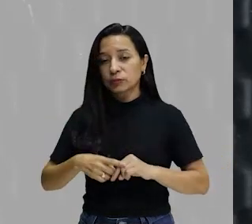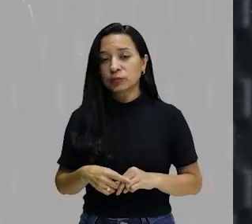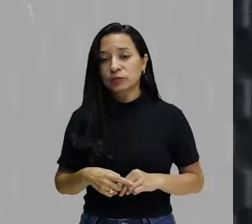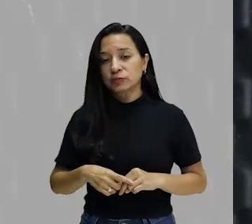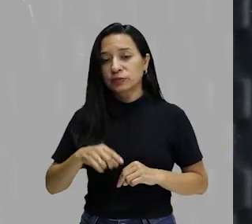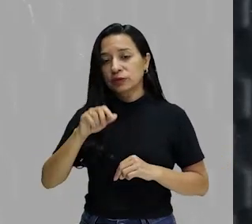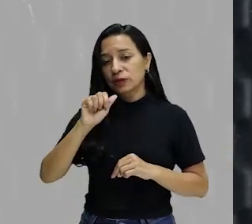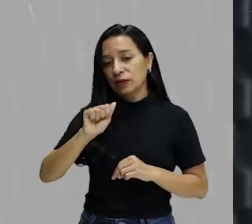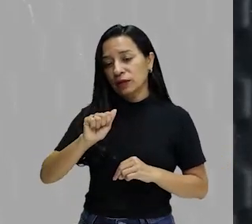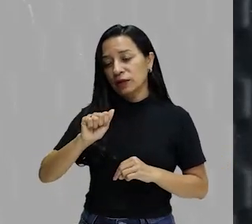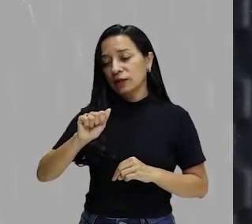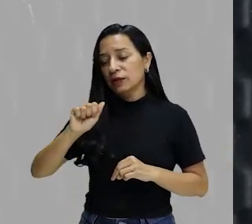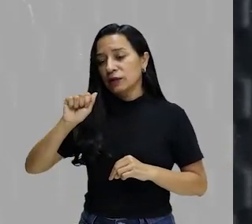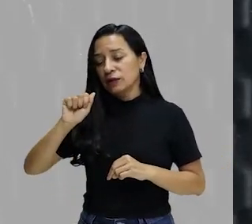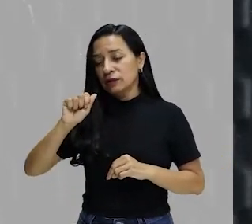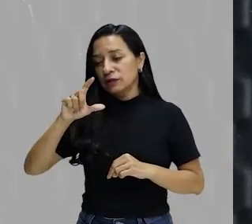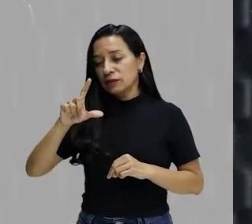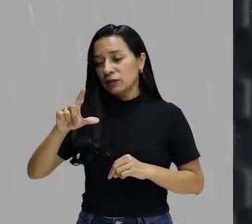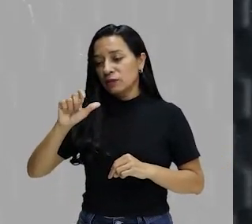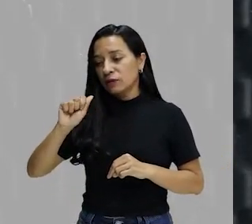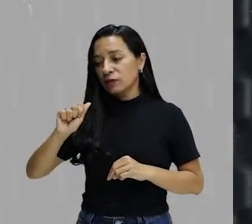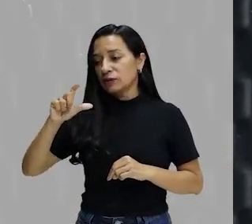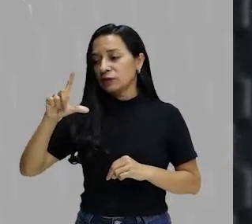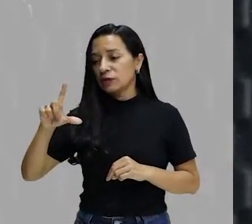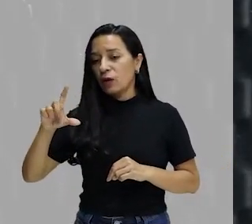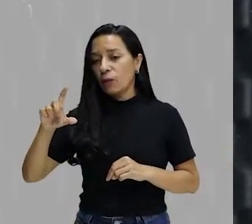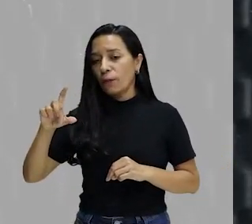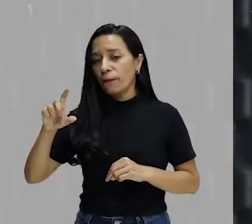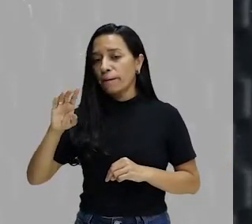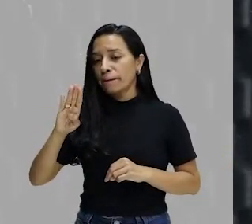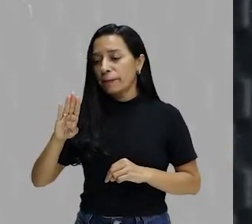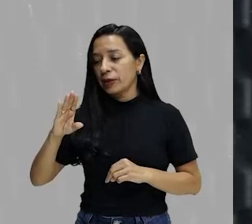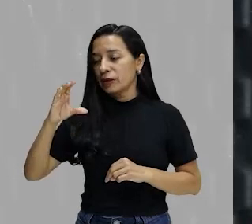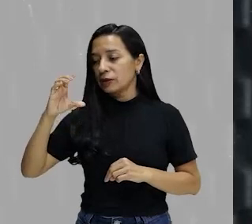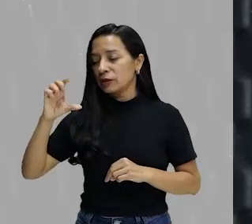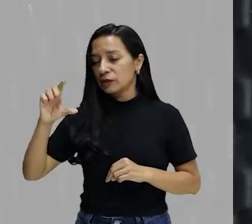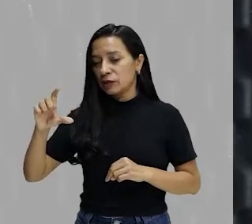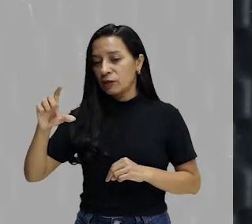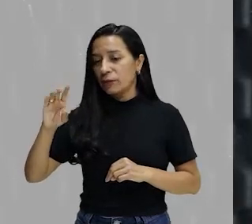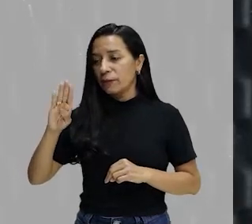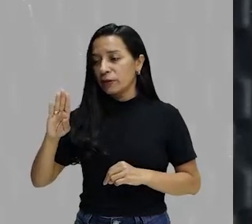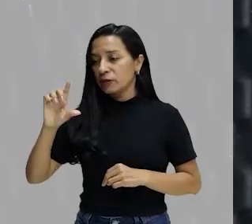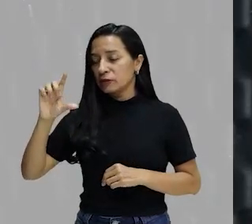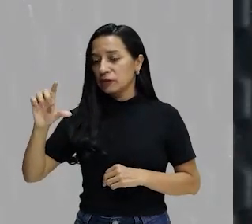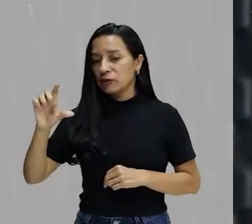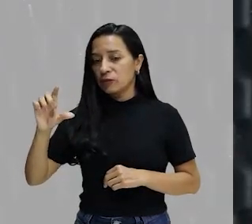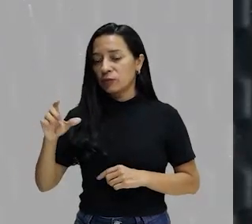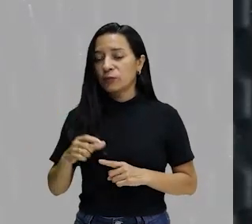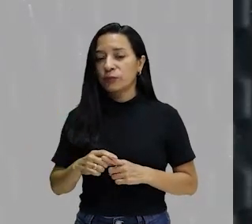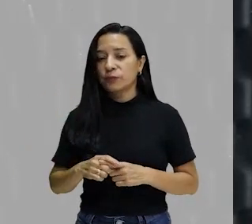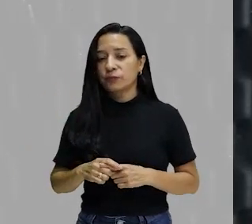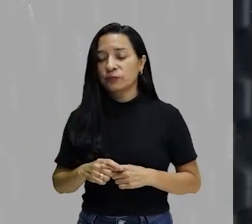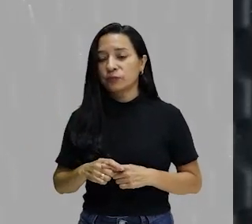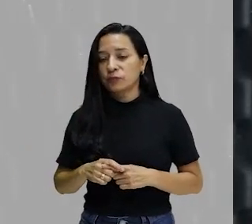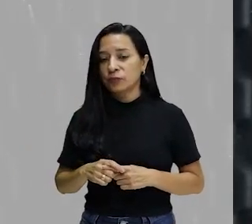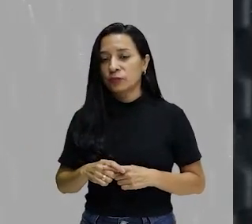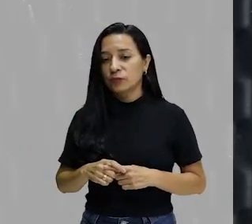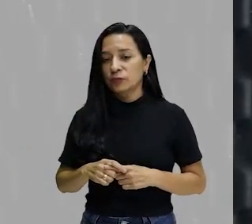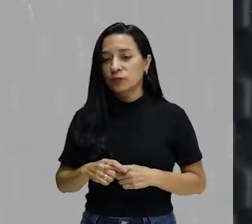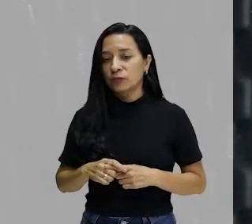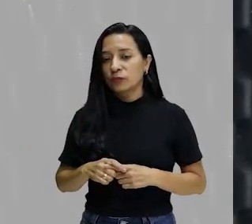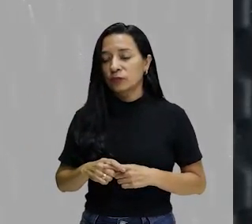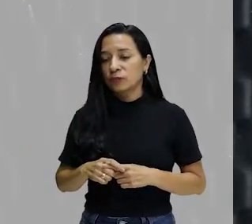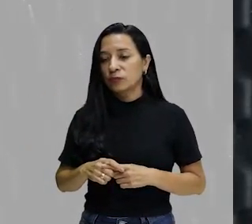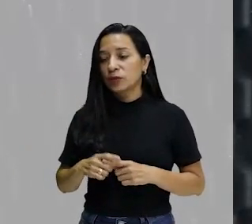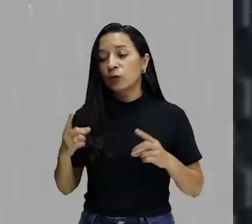azão, Bzão. Ele é duplo homozigoto dominante. Então, para os dois